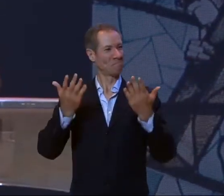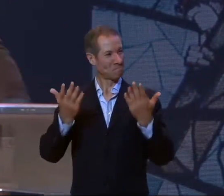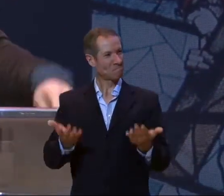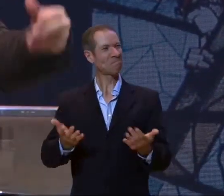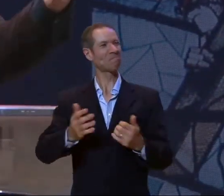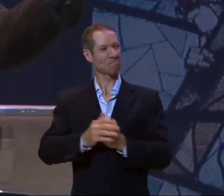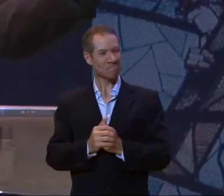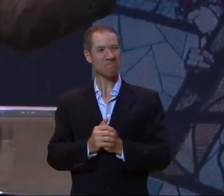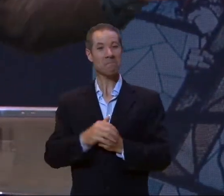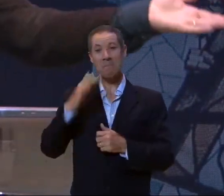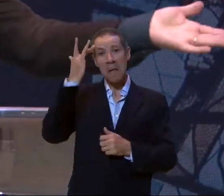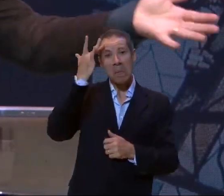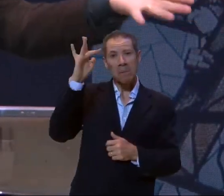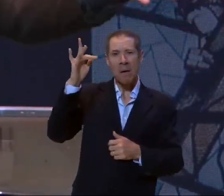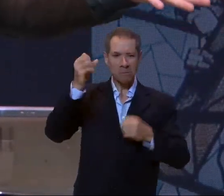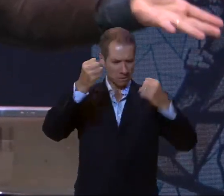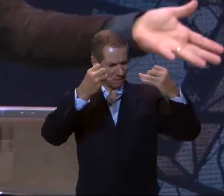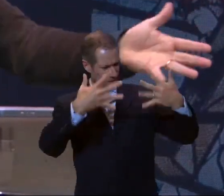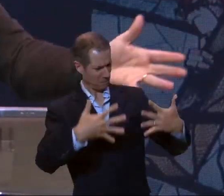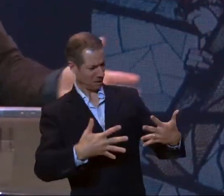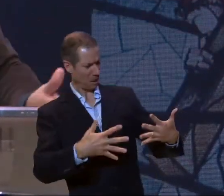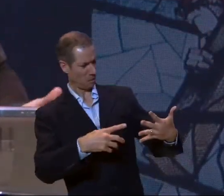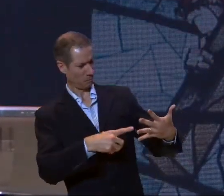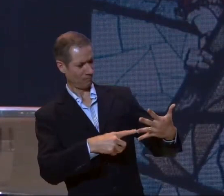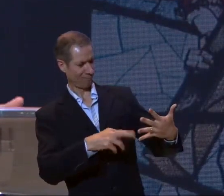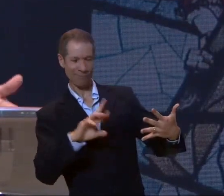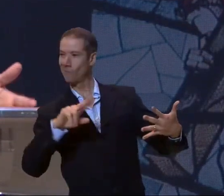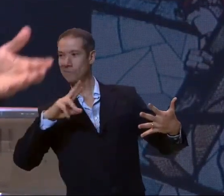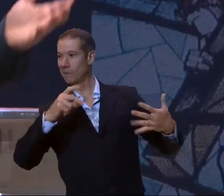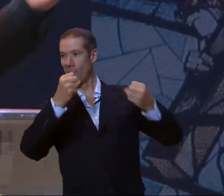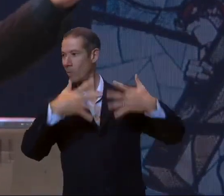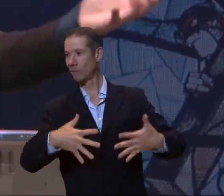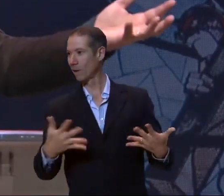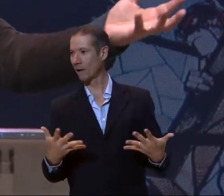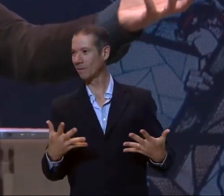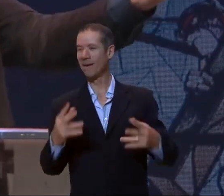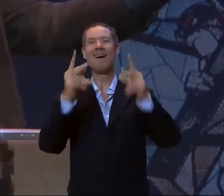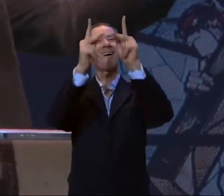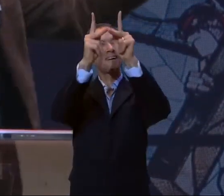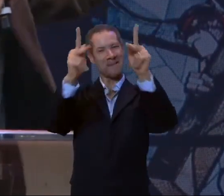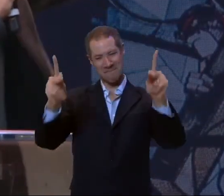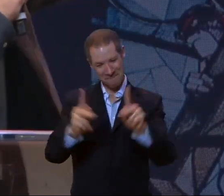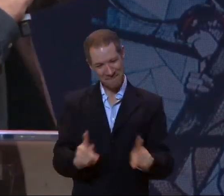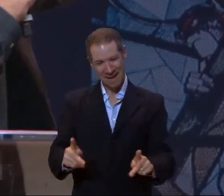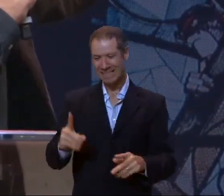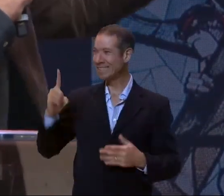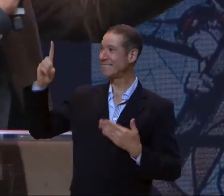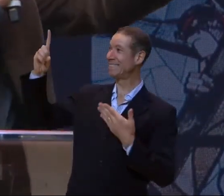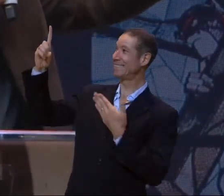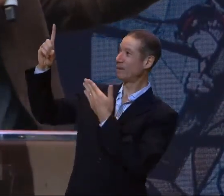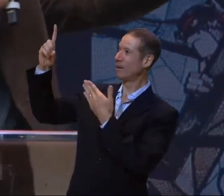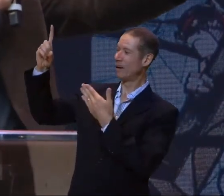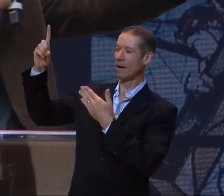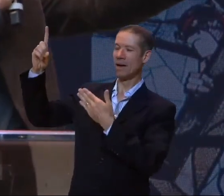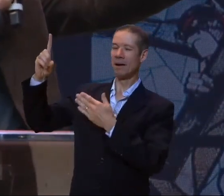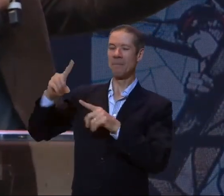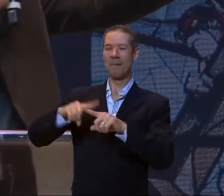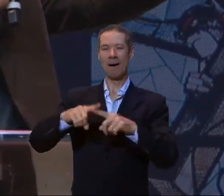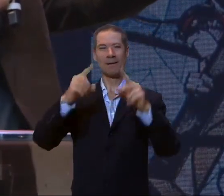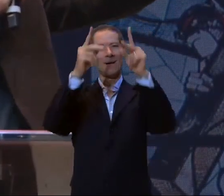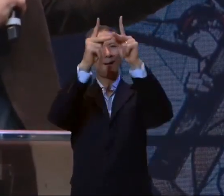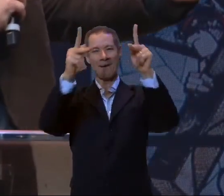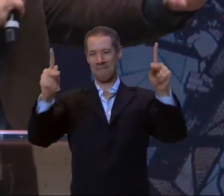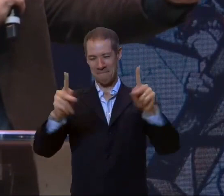Mas não sei explicar, não é explicável. A paz de Deus, eu estava longe, mas a